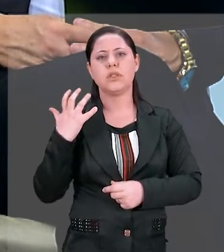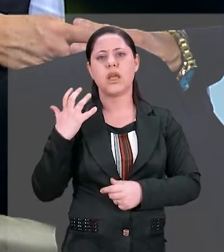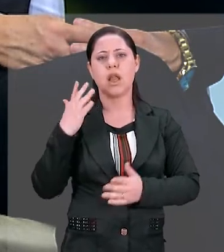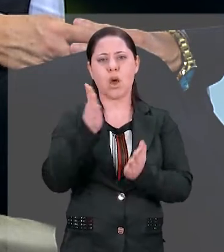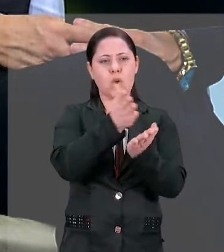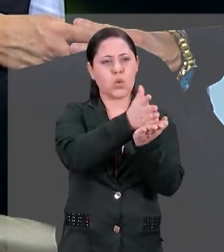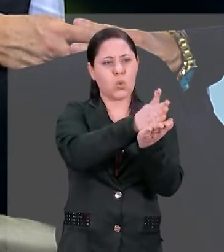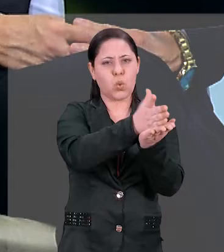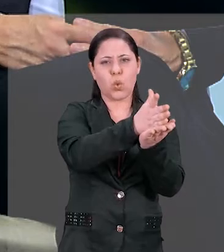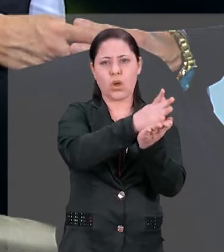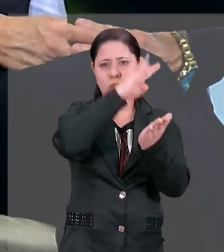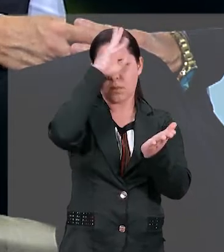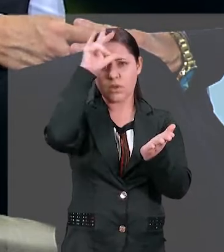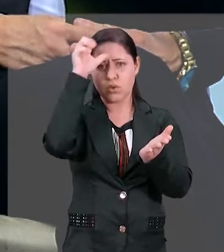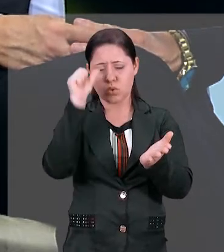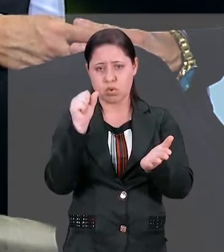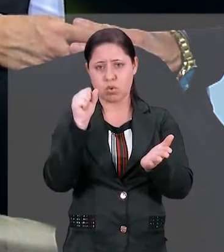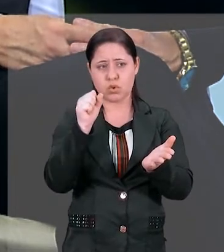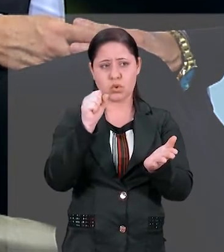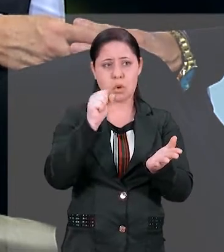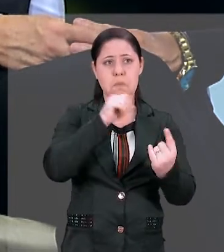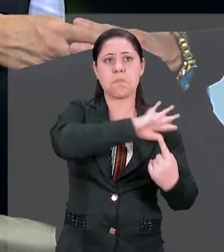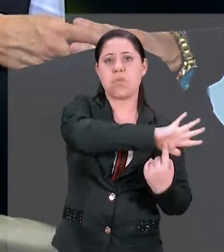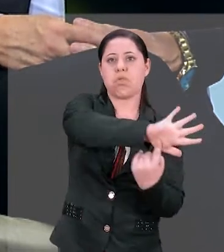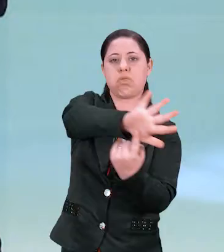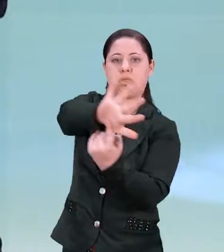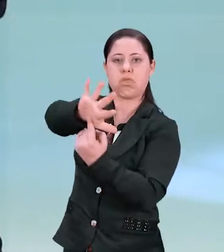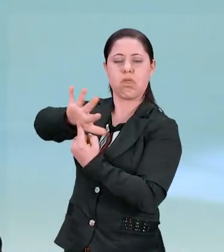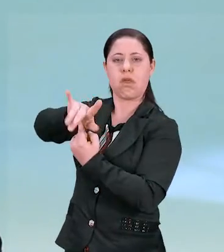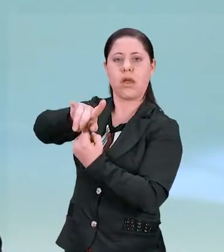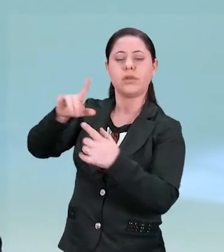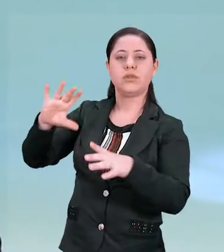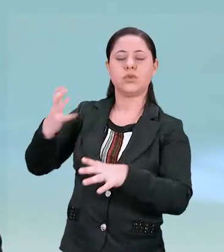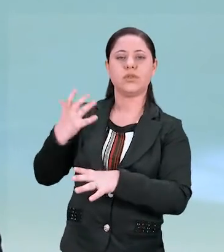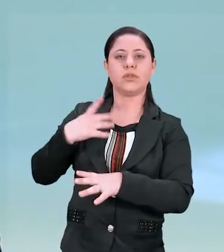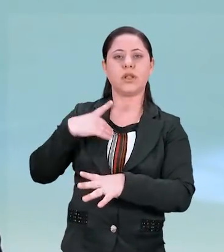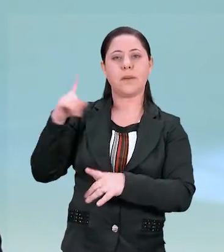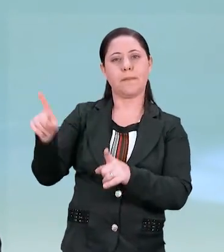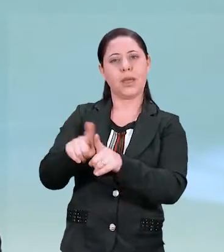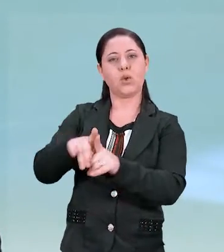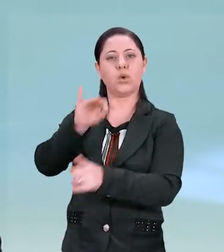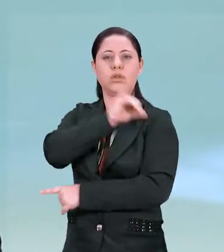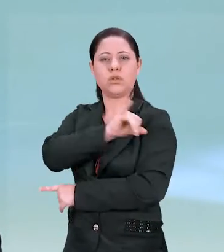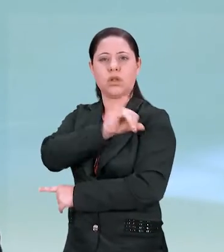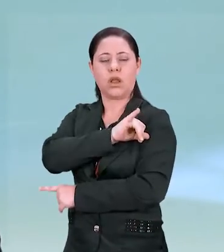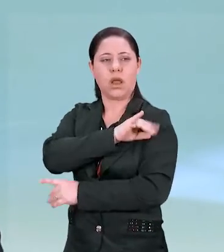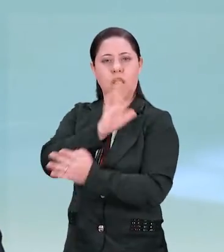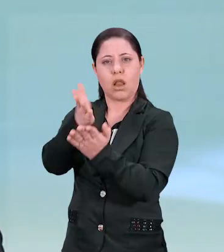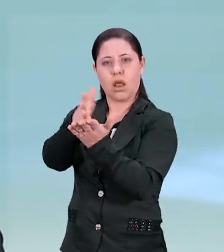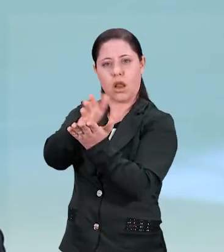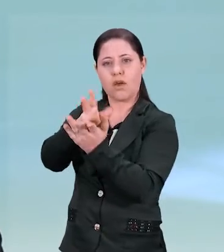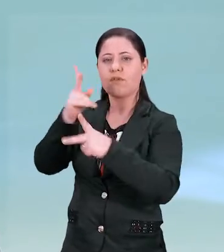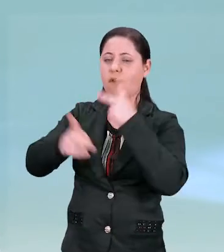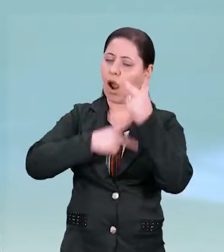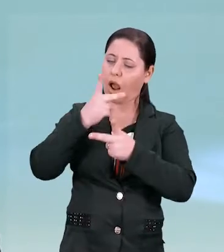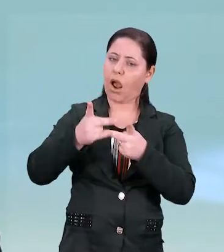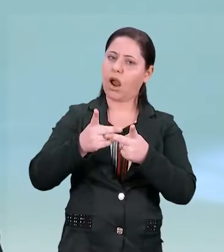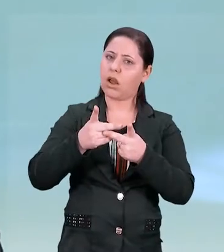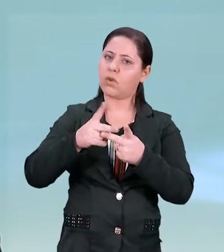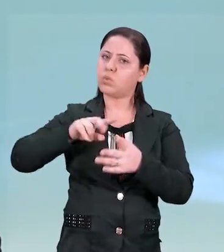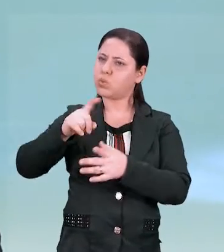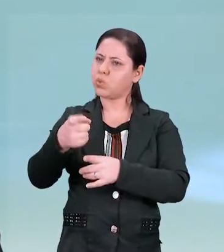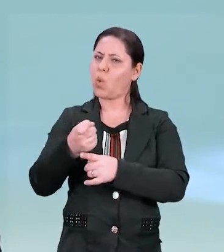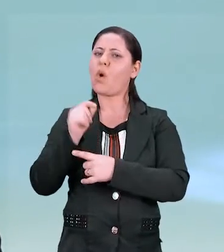Mato Grosso do Sul impactava violentamente os morros carioca, exatamente na linha da fala do secretário. A questão central